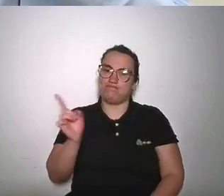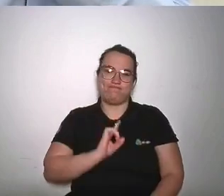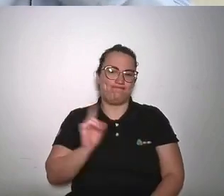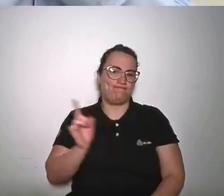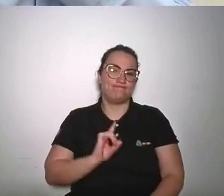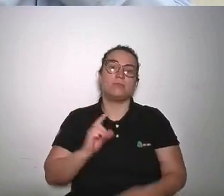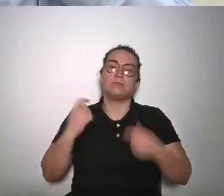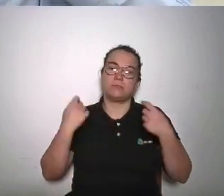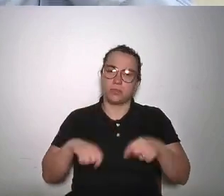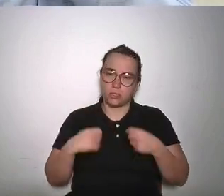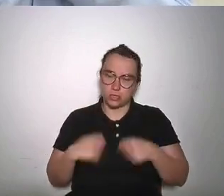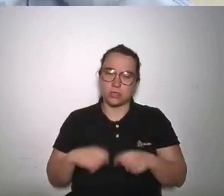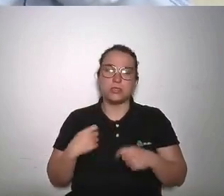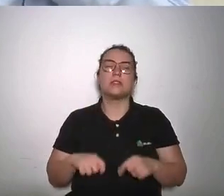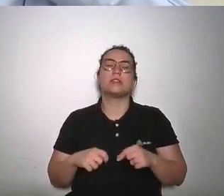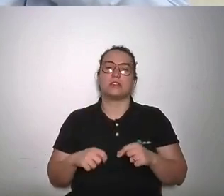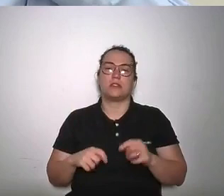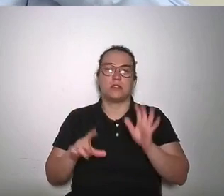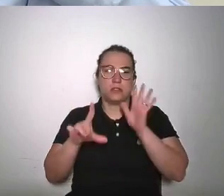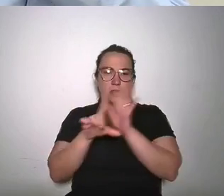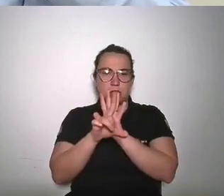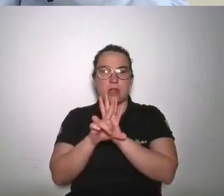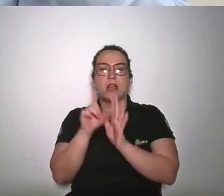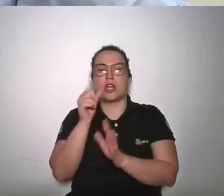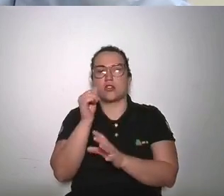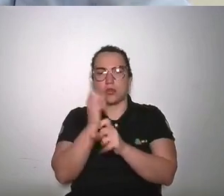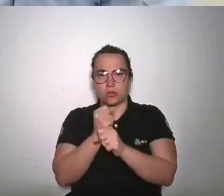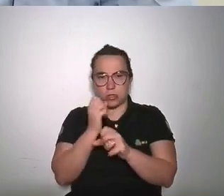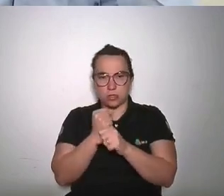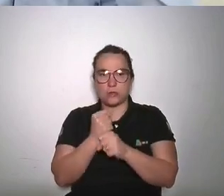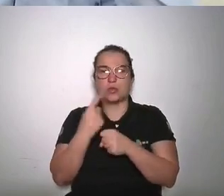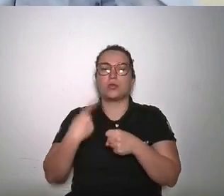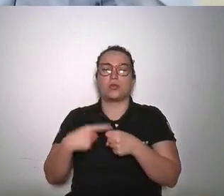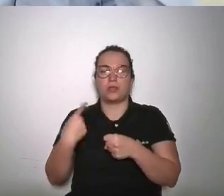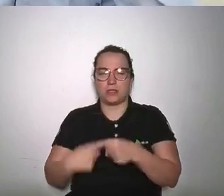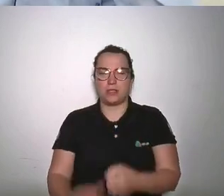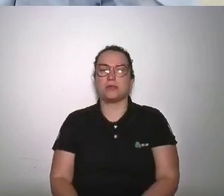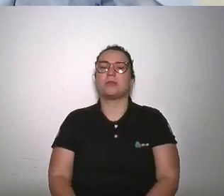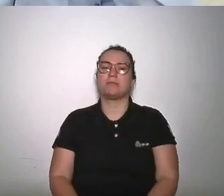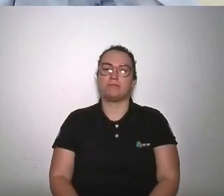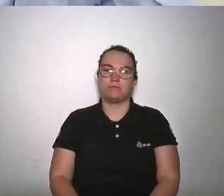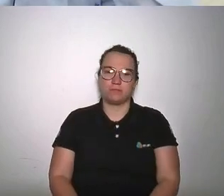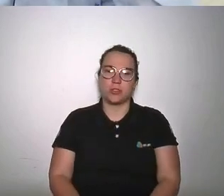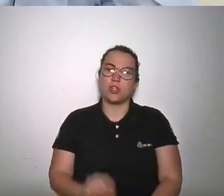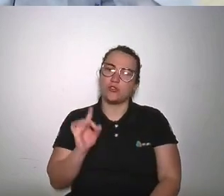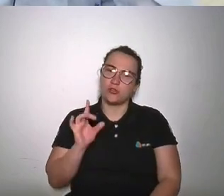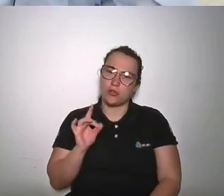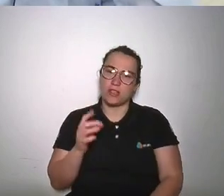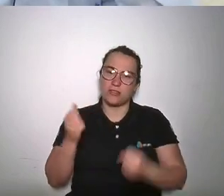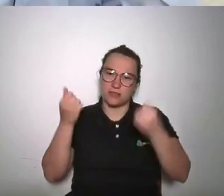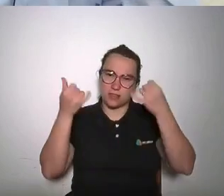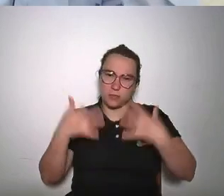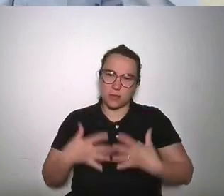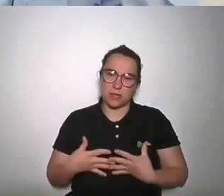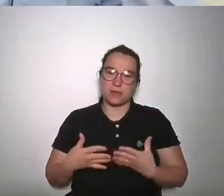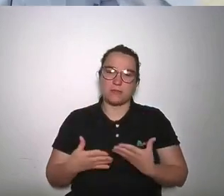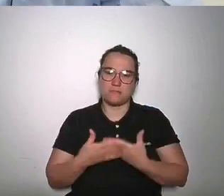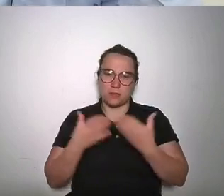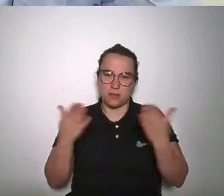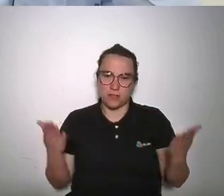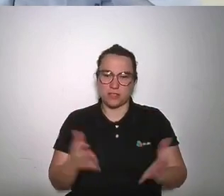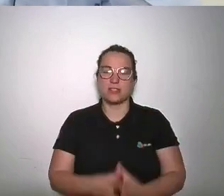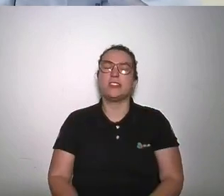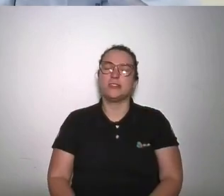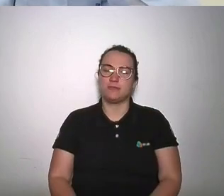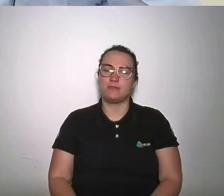Tem que estar necessariamente nas leis orçamentárias do nosso município. Era basicamente isso que eu queria